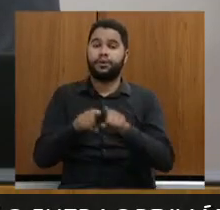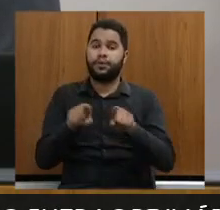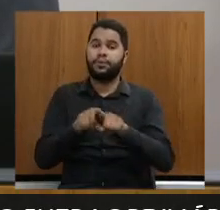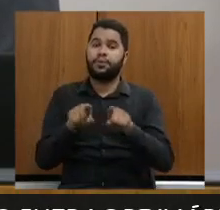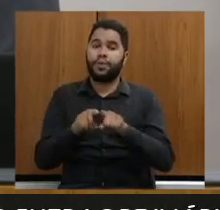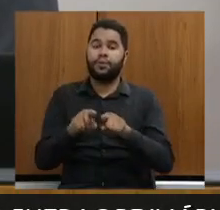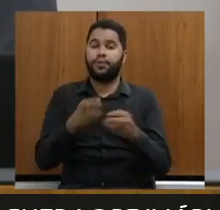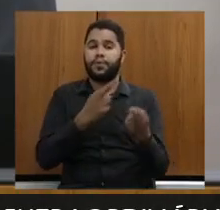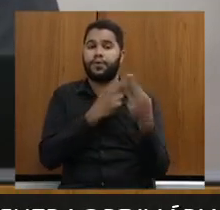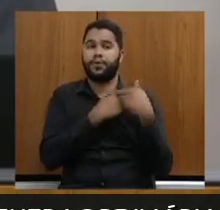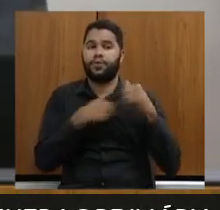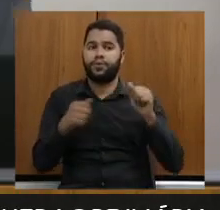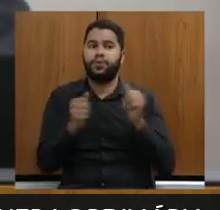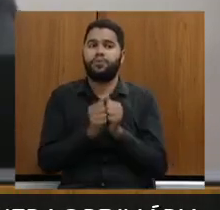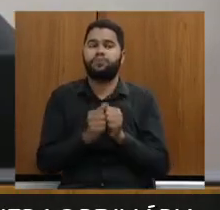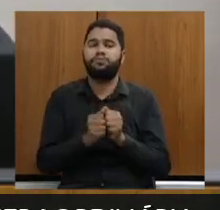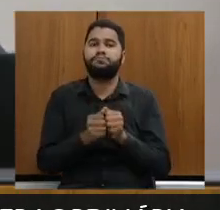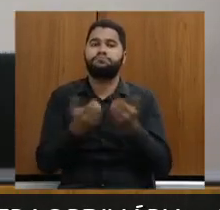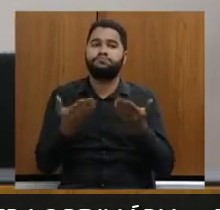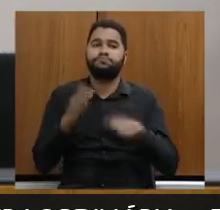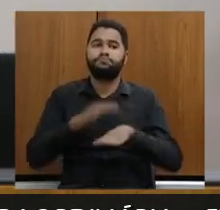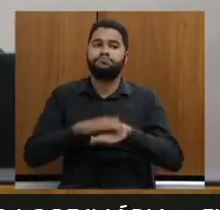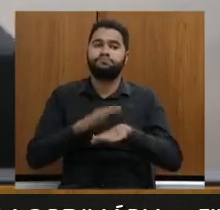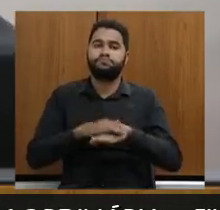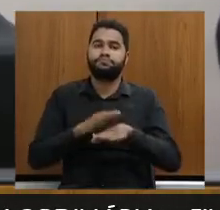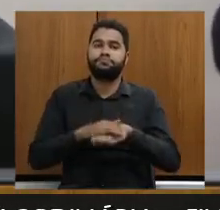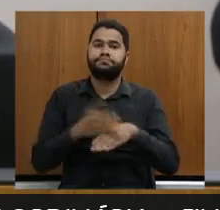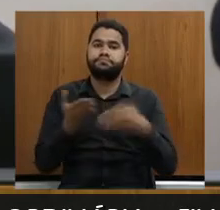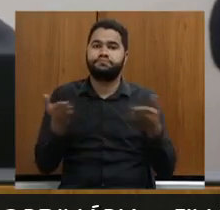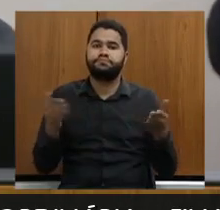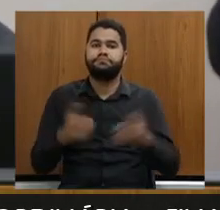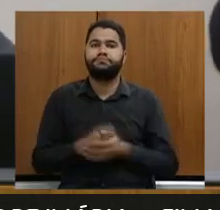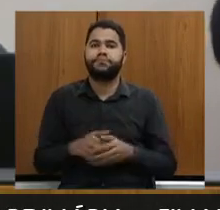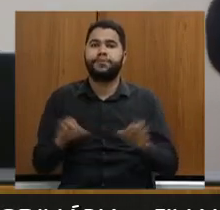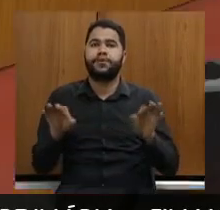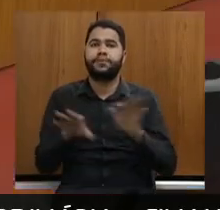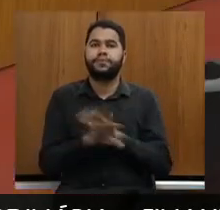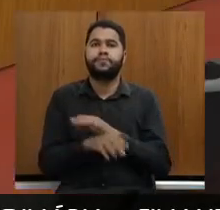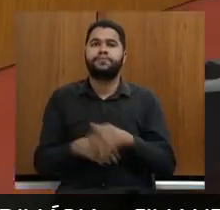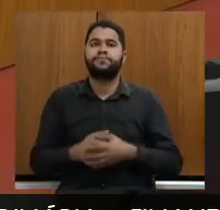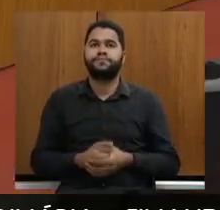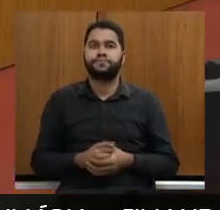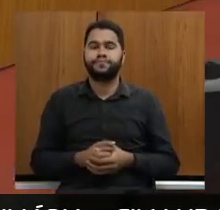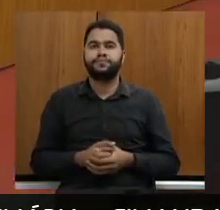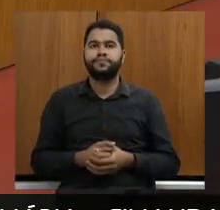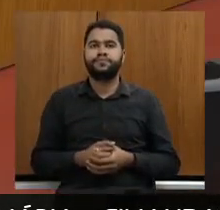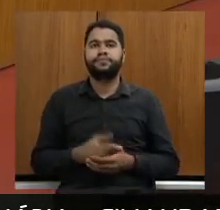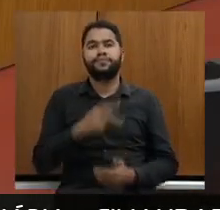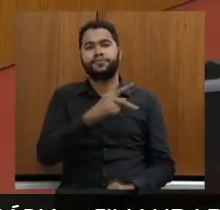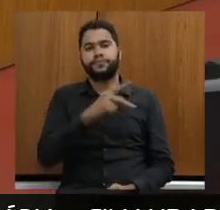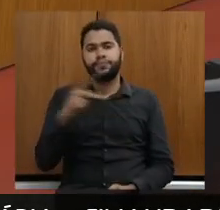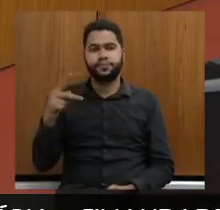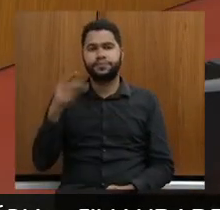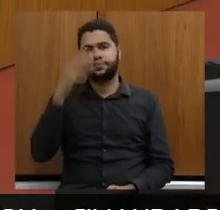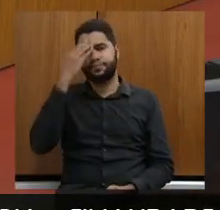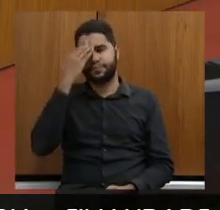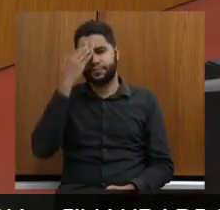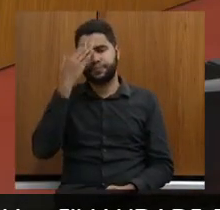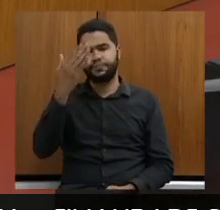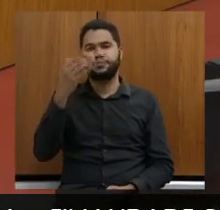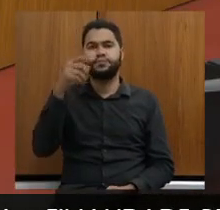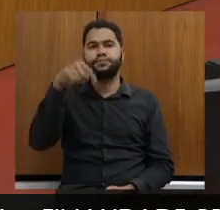com essa casa nesse sentido passo a palavra Deputado Arthur para encerra Presidente Muito obrigado